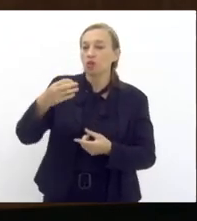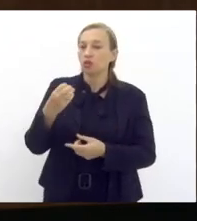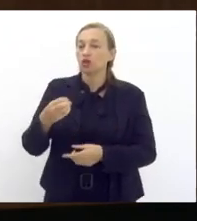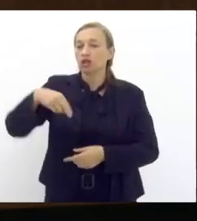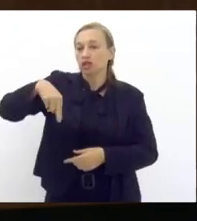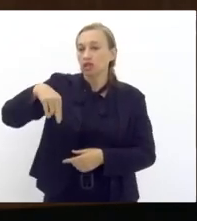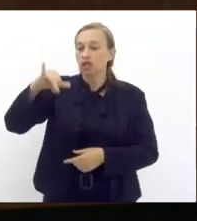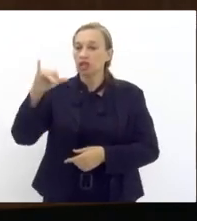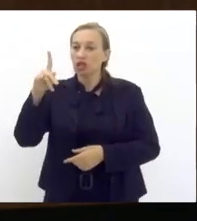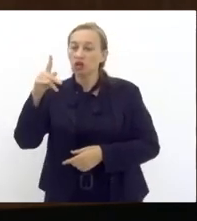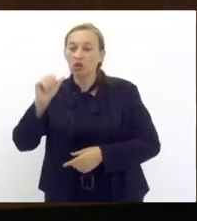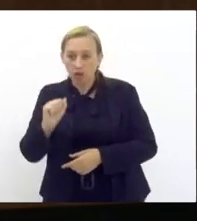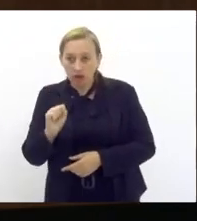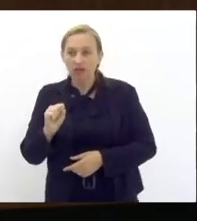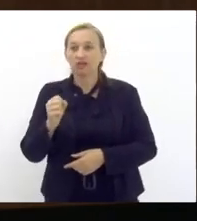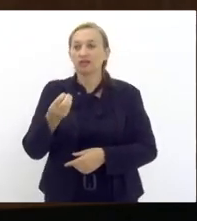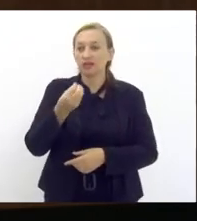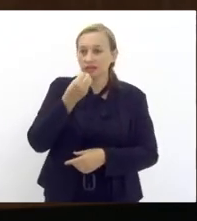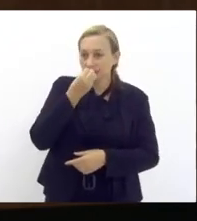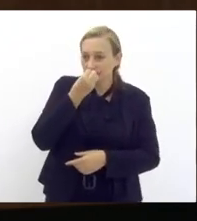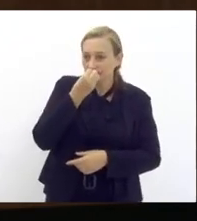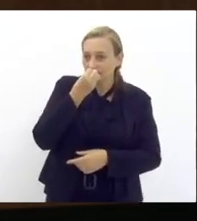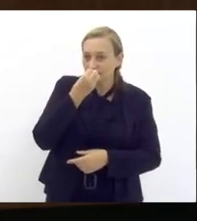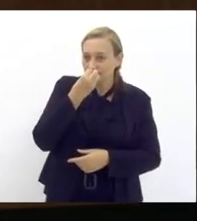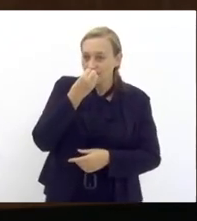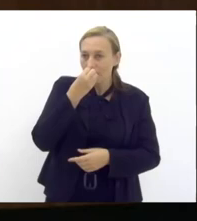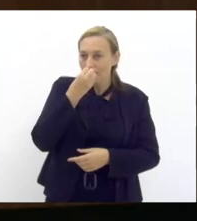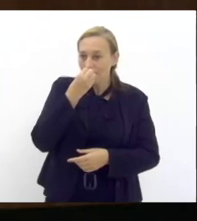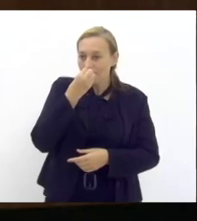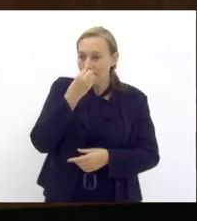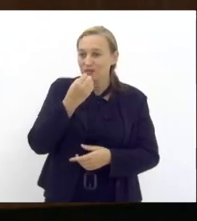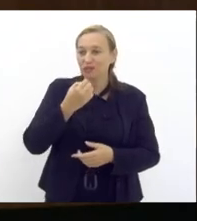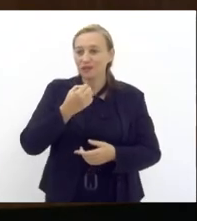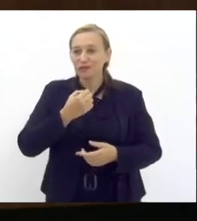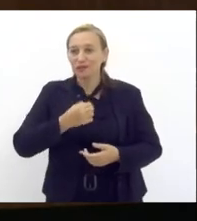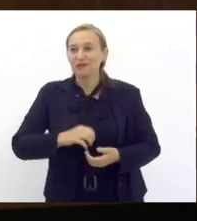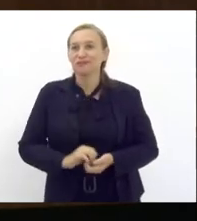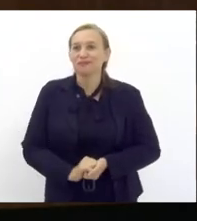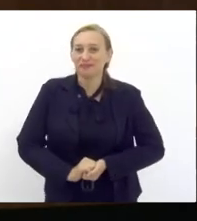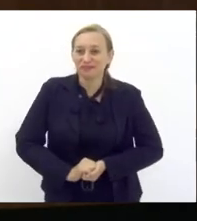é fake news. Isso posto, foi colocado...